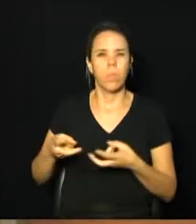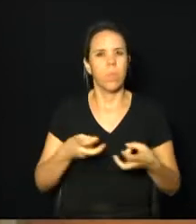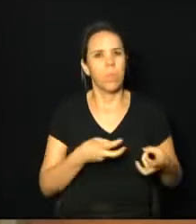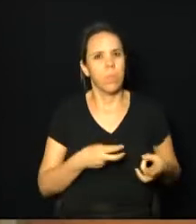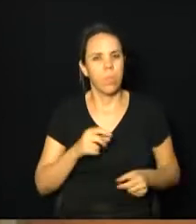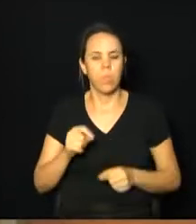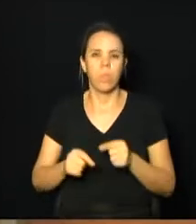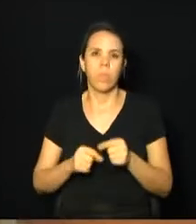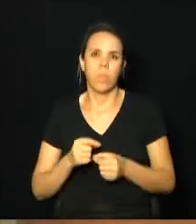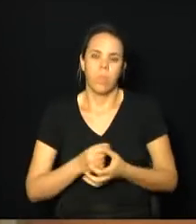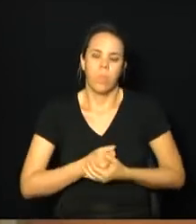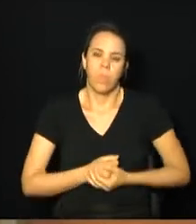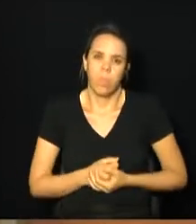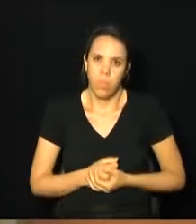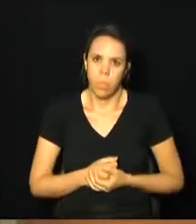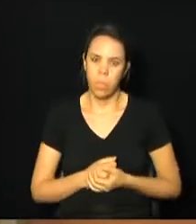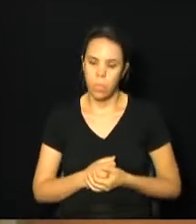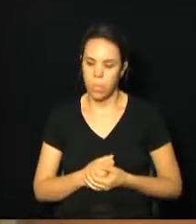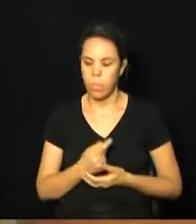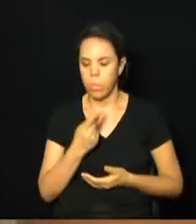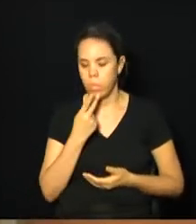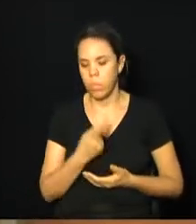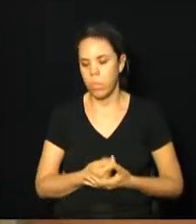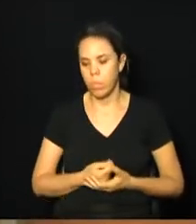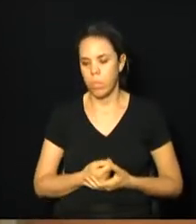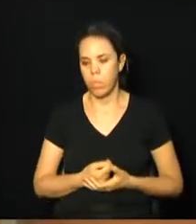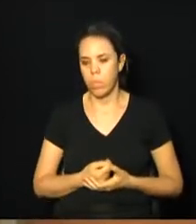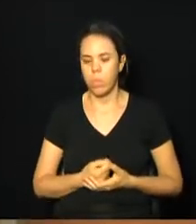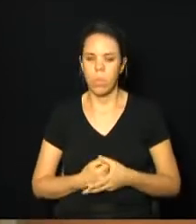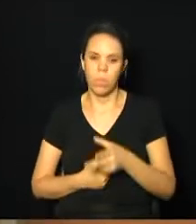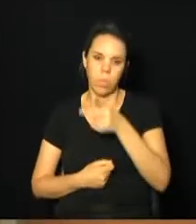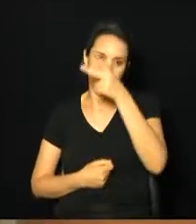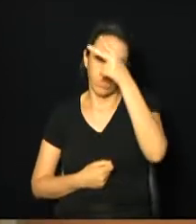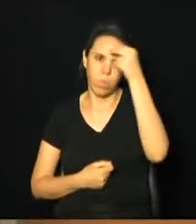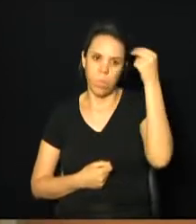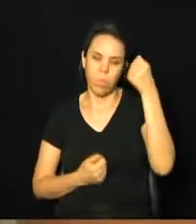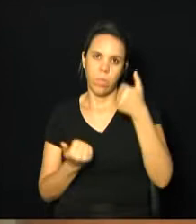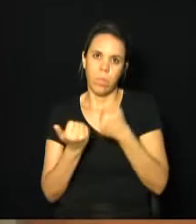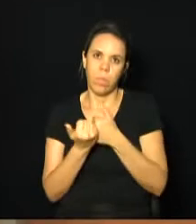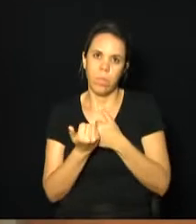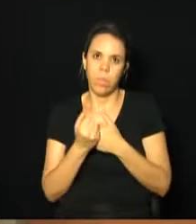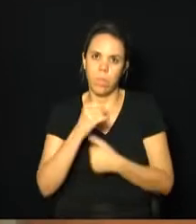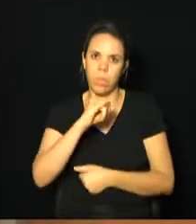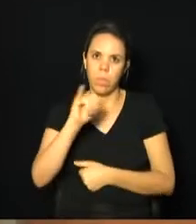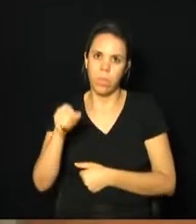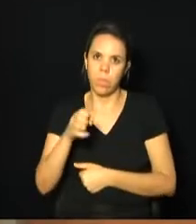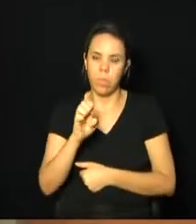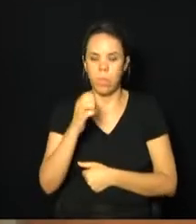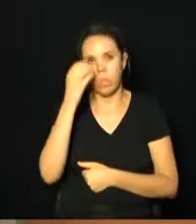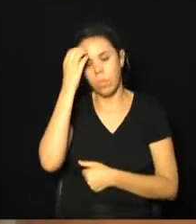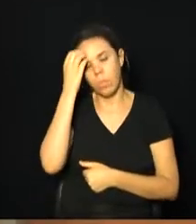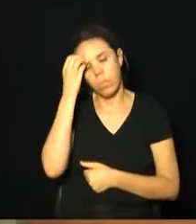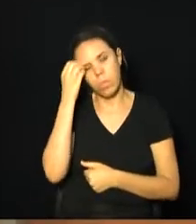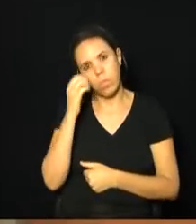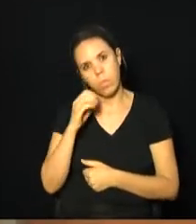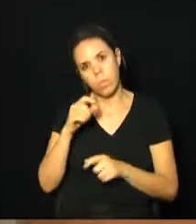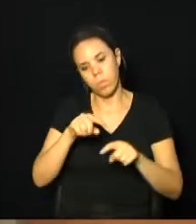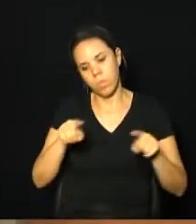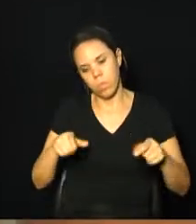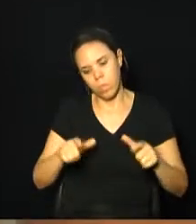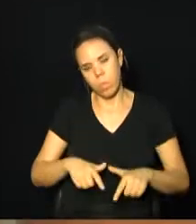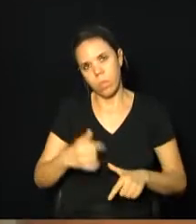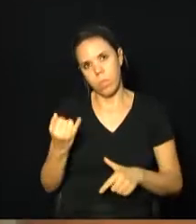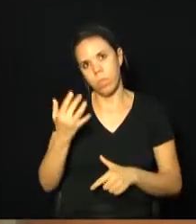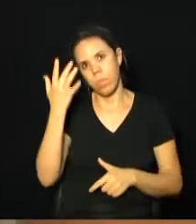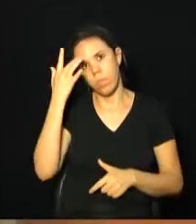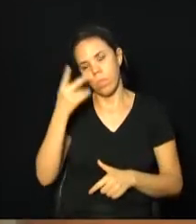que foi até na fala do subprefeito de Joaquim, né, que a questão dos loteamentos. Outra coisa que eu acho